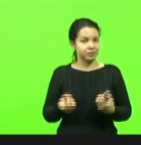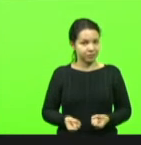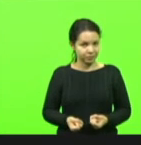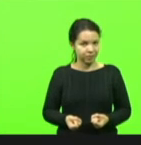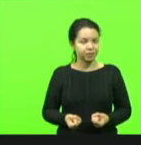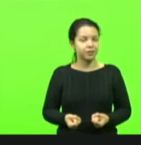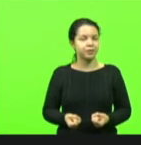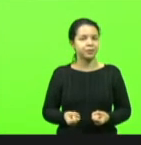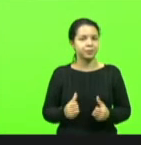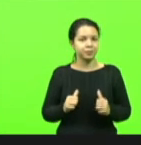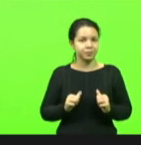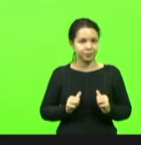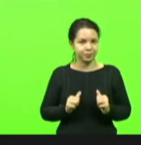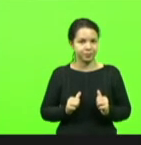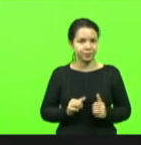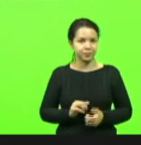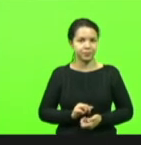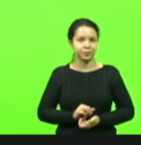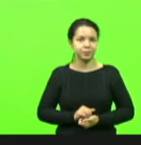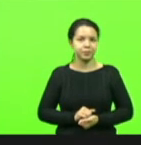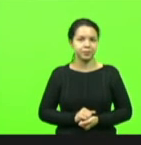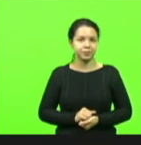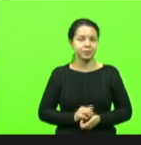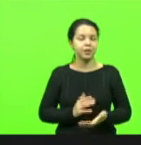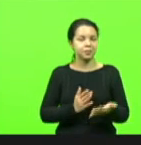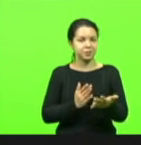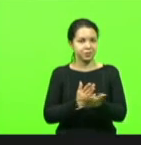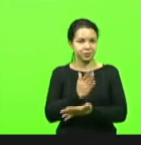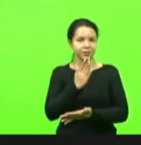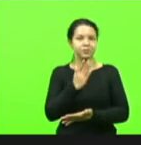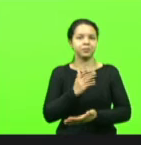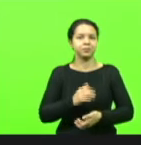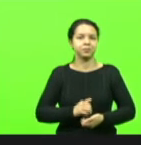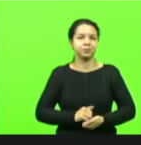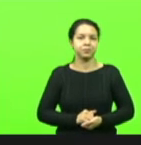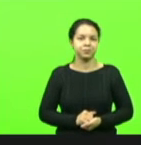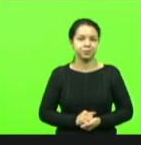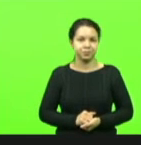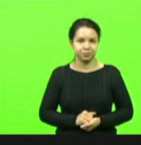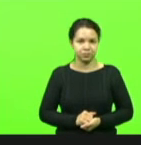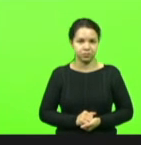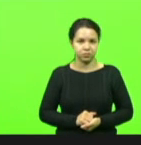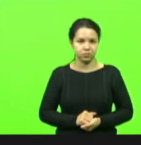permaneçam como estão e aprovado